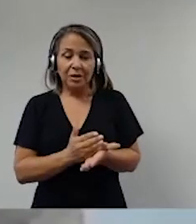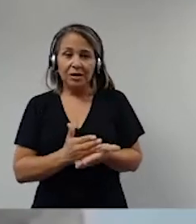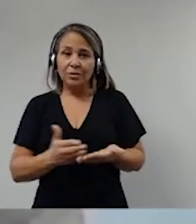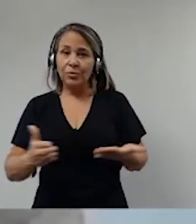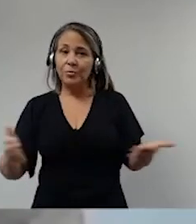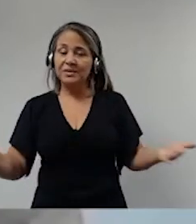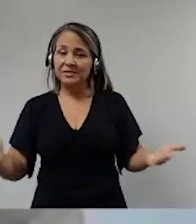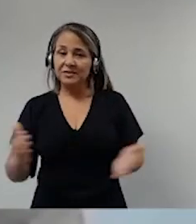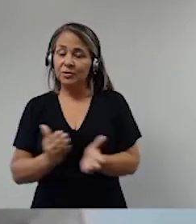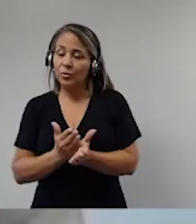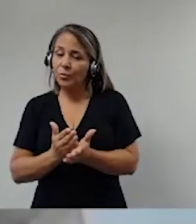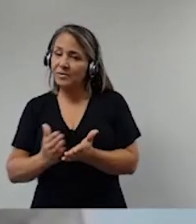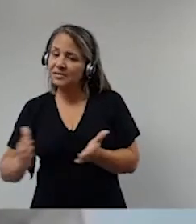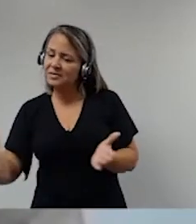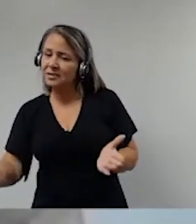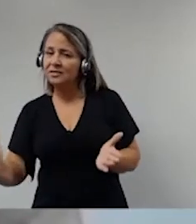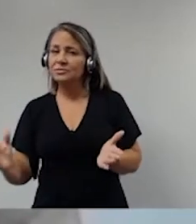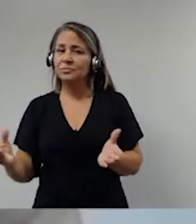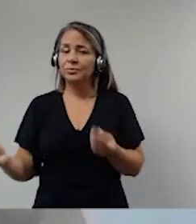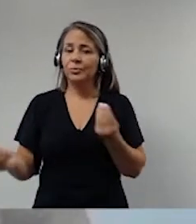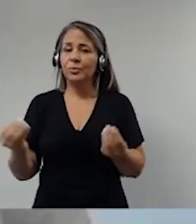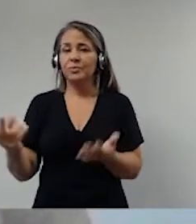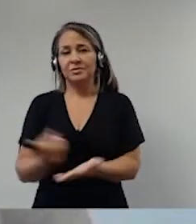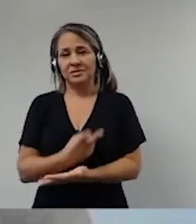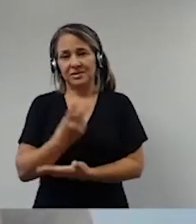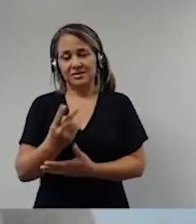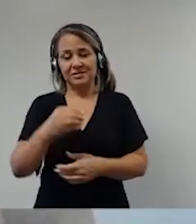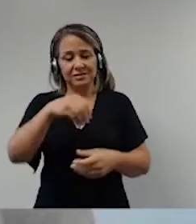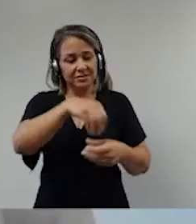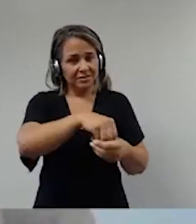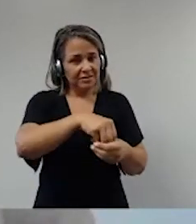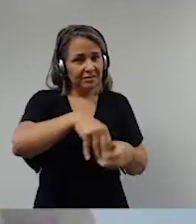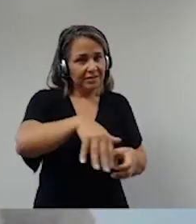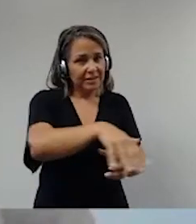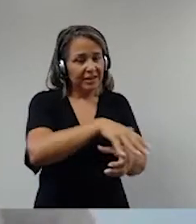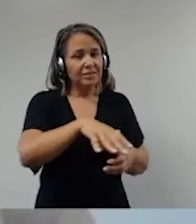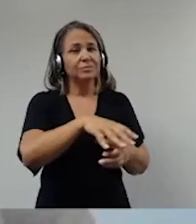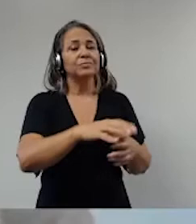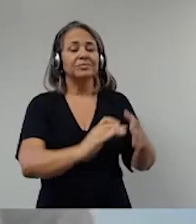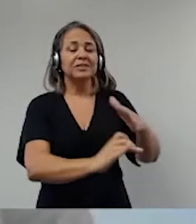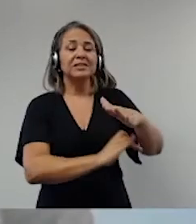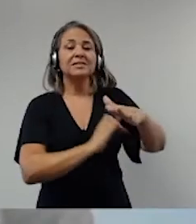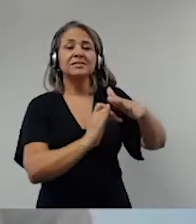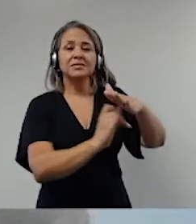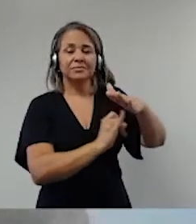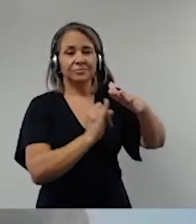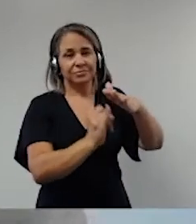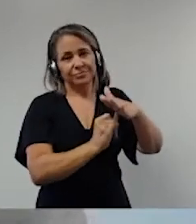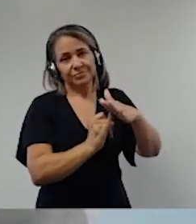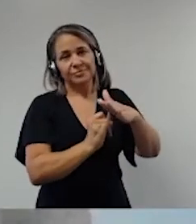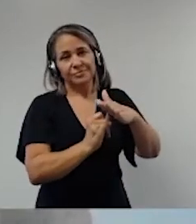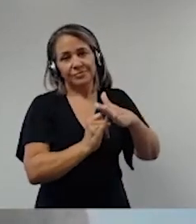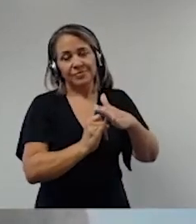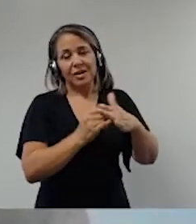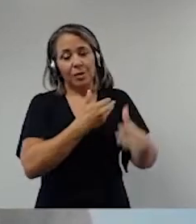partir da forma como ele opera dentro das instituições,